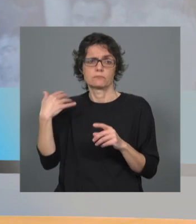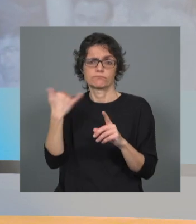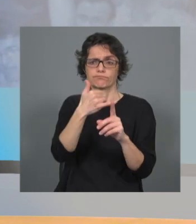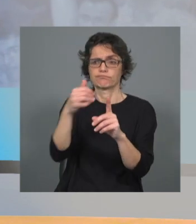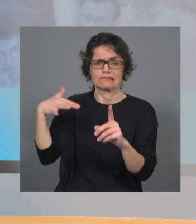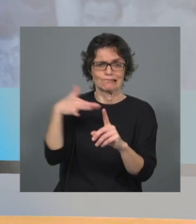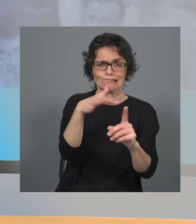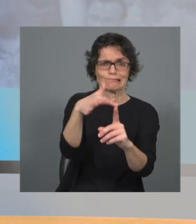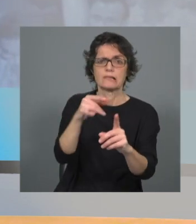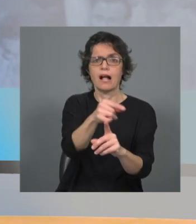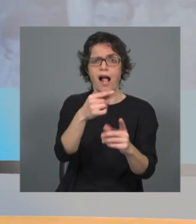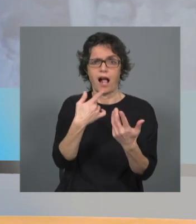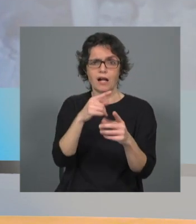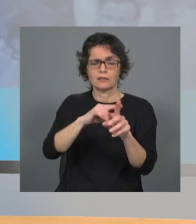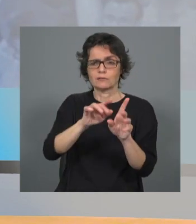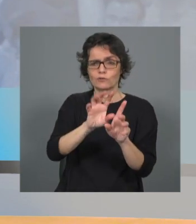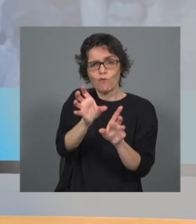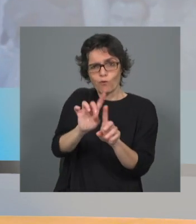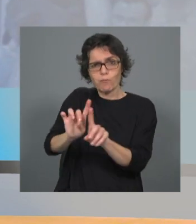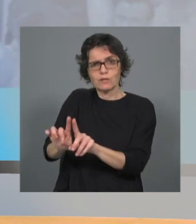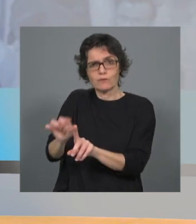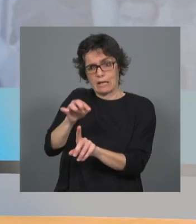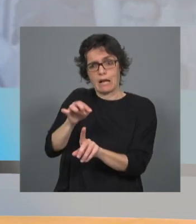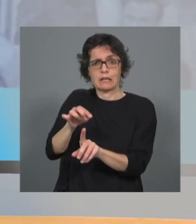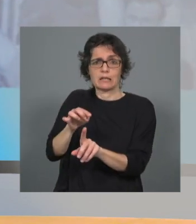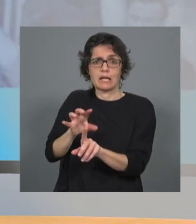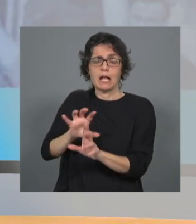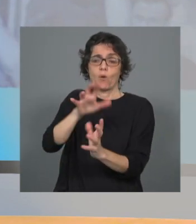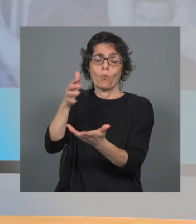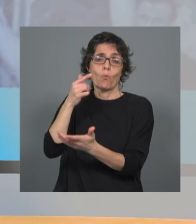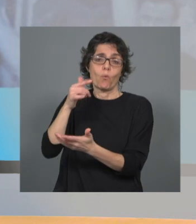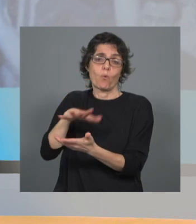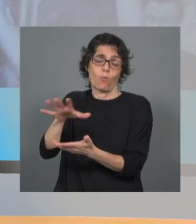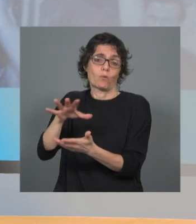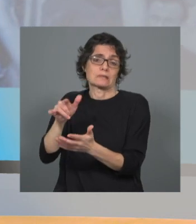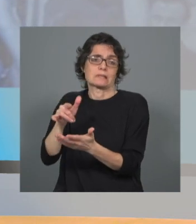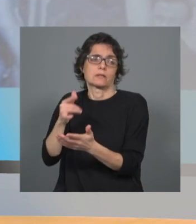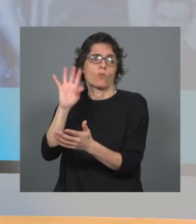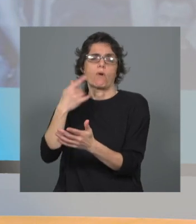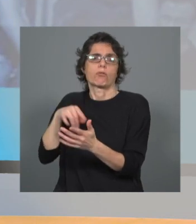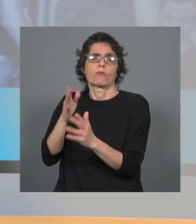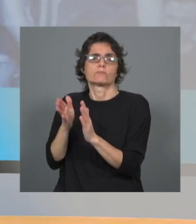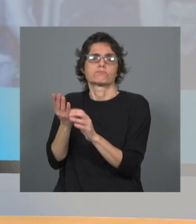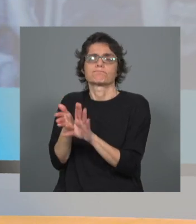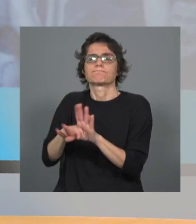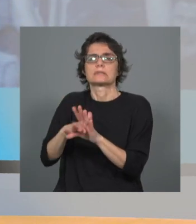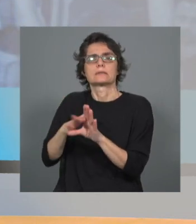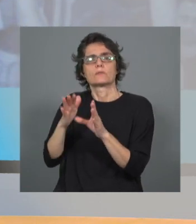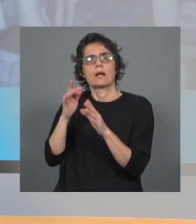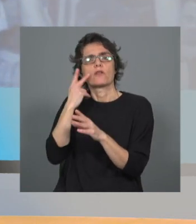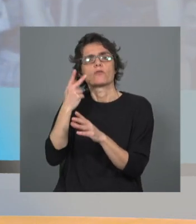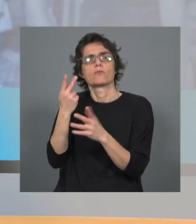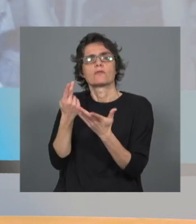felizmente, no Ocidente, sobretudo em Portugal, ninguém teme pela vida quando vai a uma igreja, mas há outras formas de perseguição